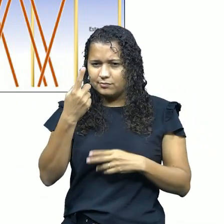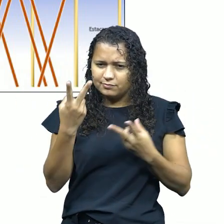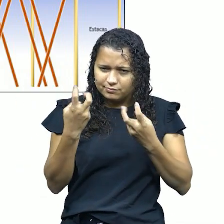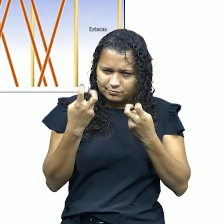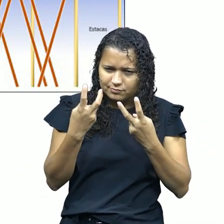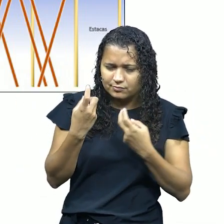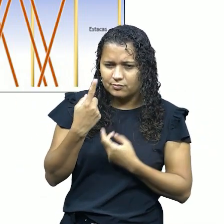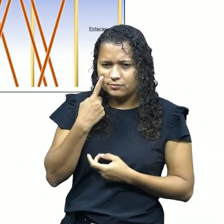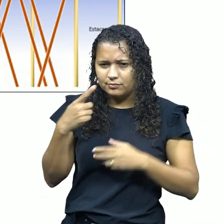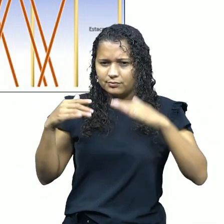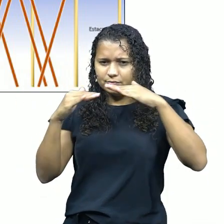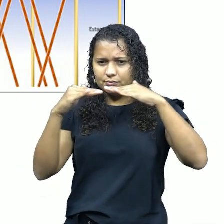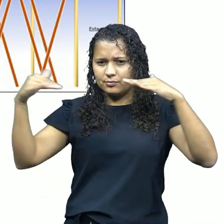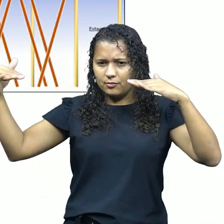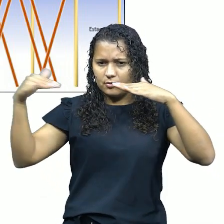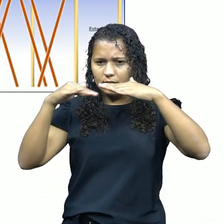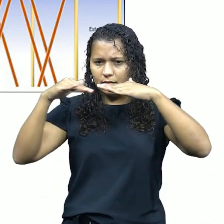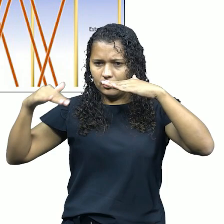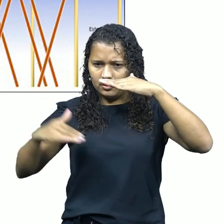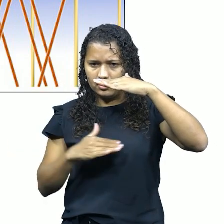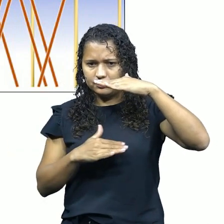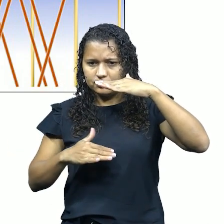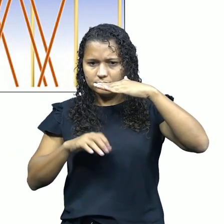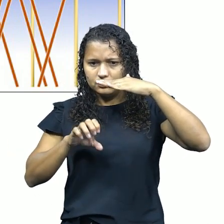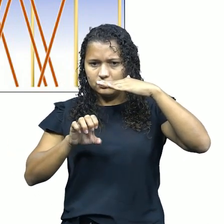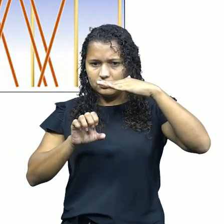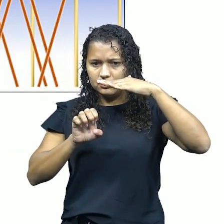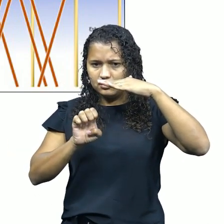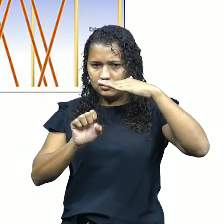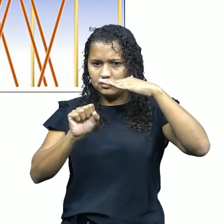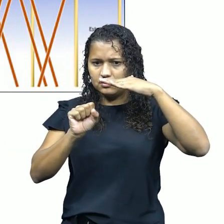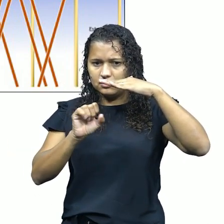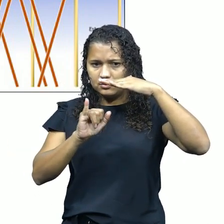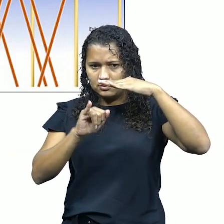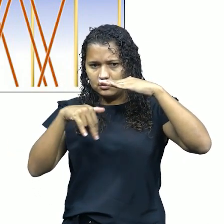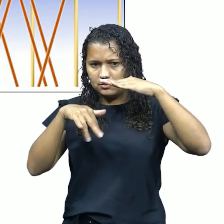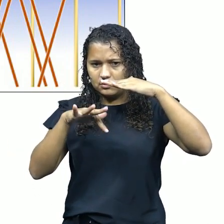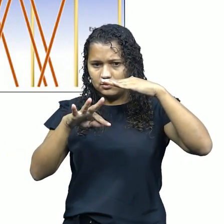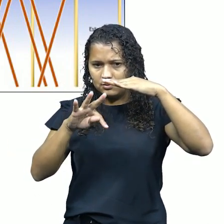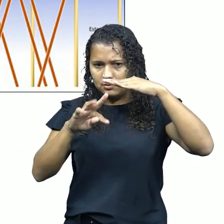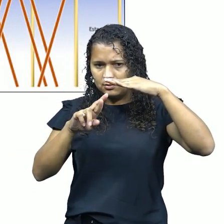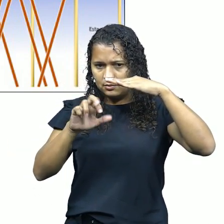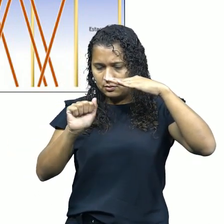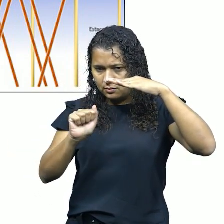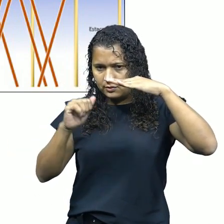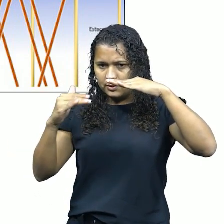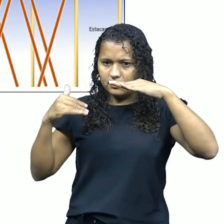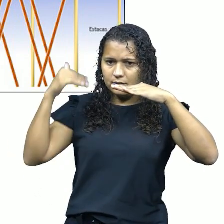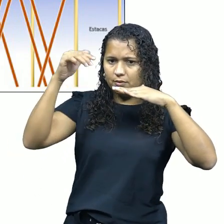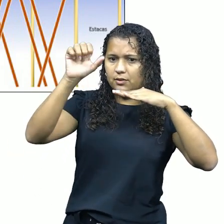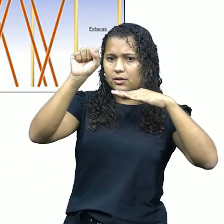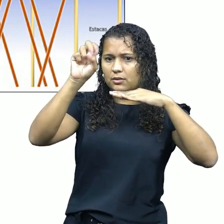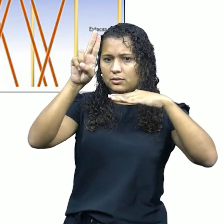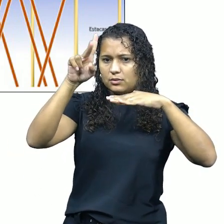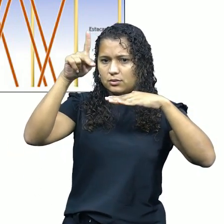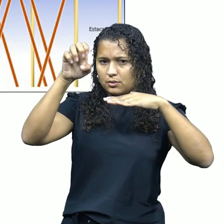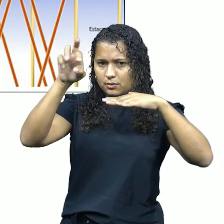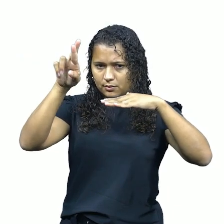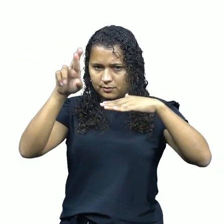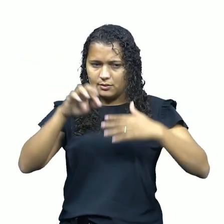na imagem. Então, tudo que está abaixo da linha do cais é infraestrutura e tudo que está acima é